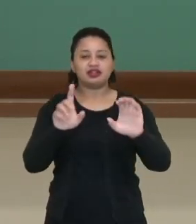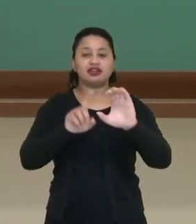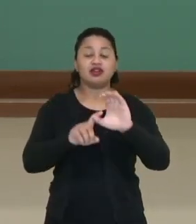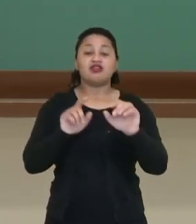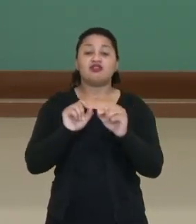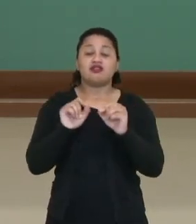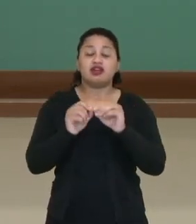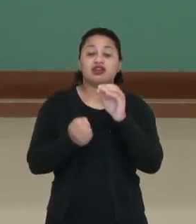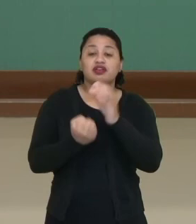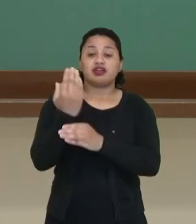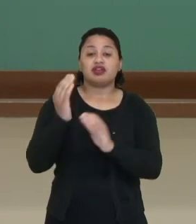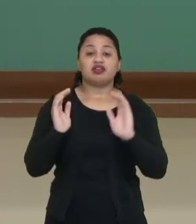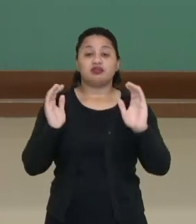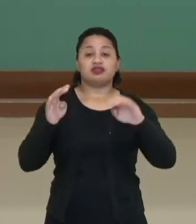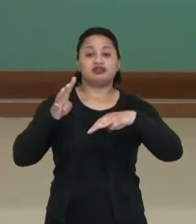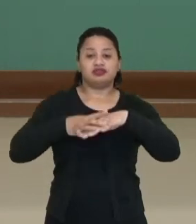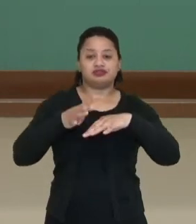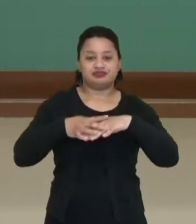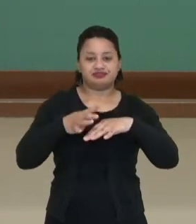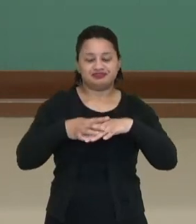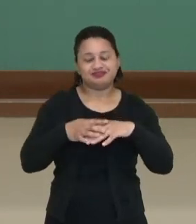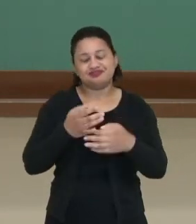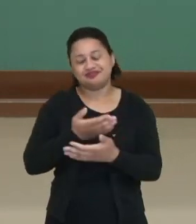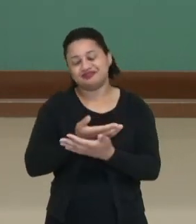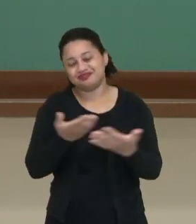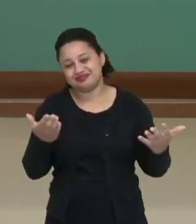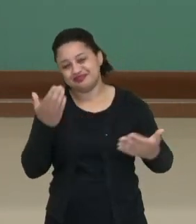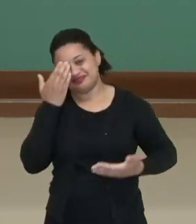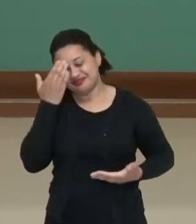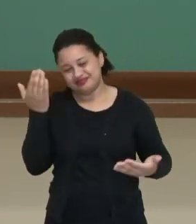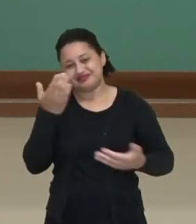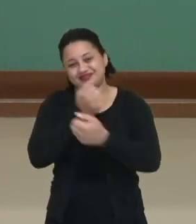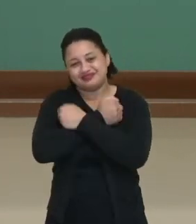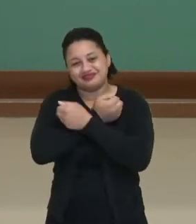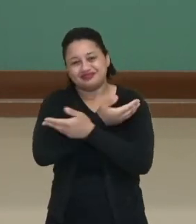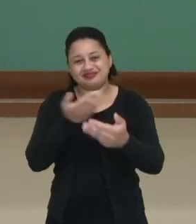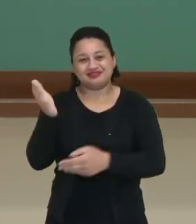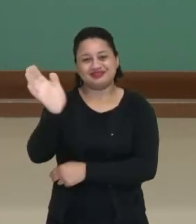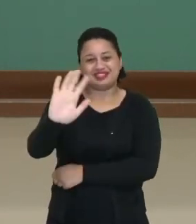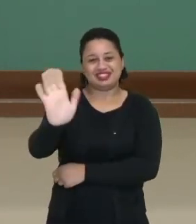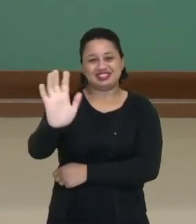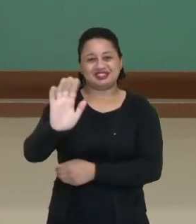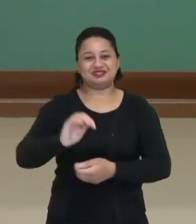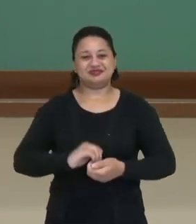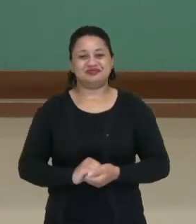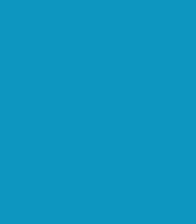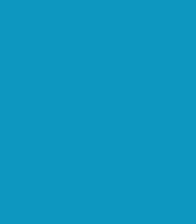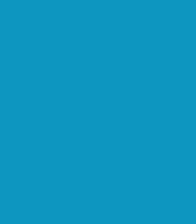estabelece uma função matemática. Me despeço de vocês, um grande abraço e até a próxima.